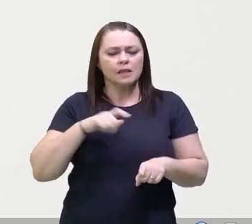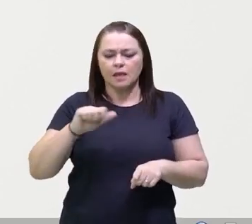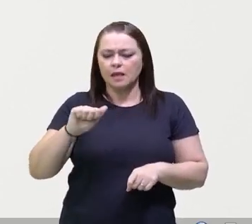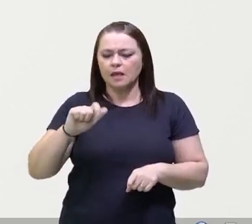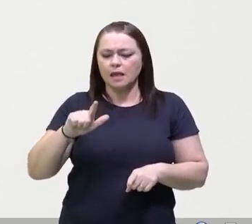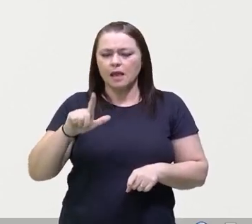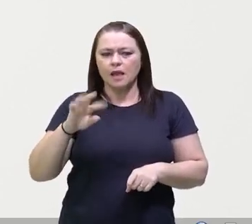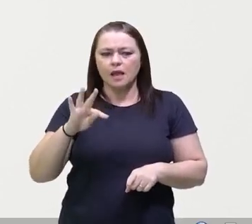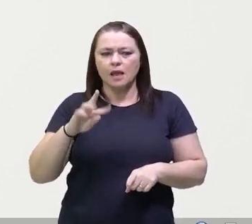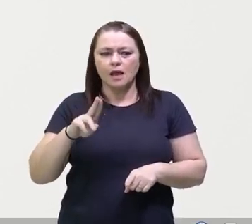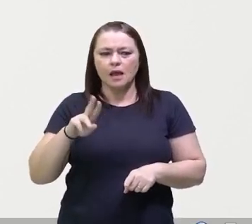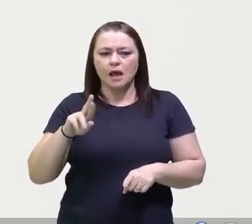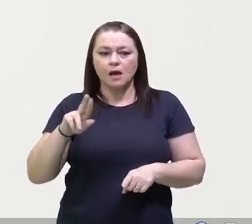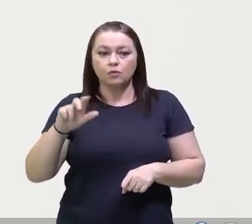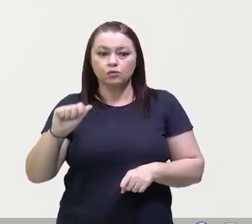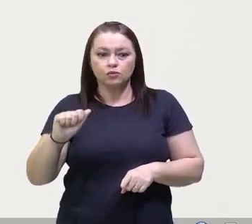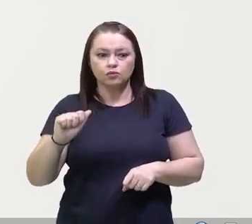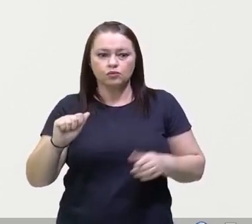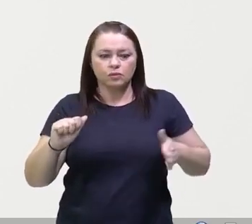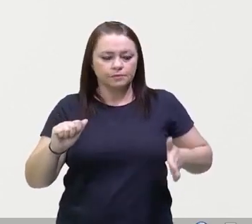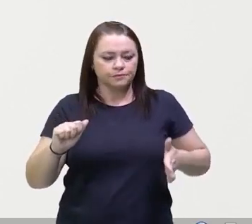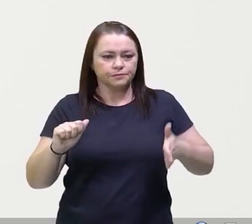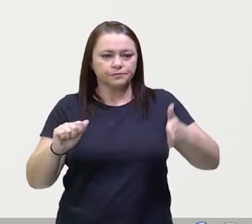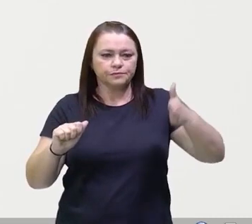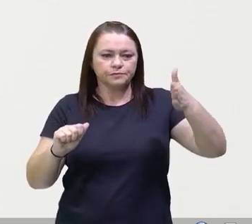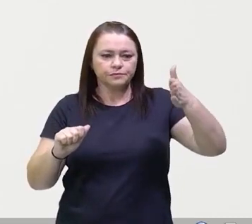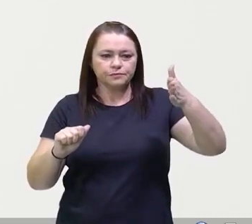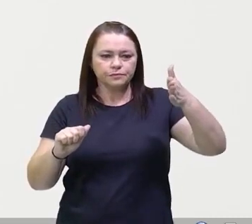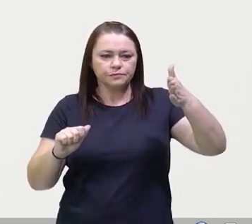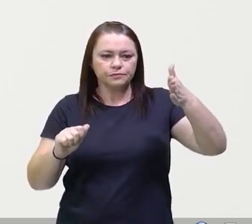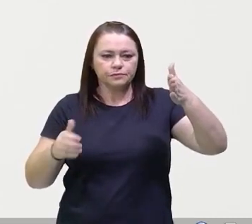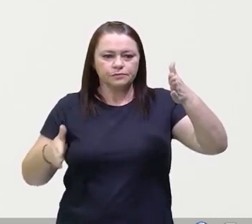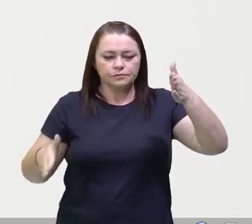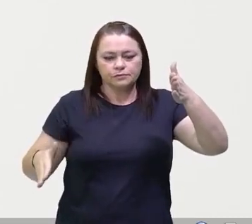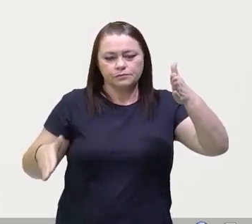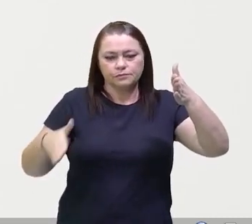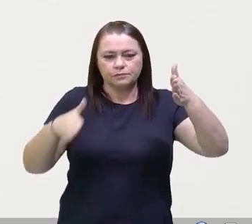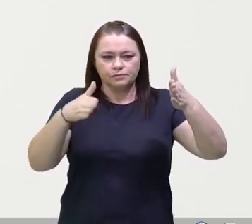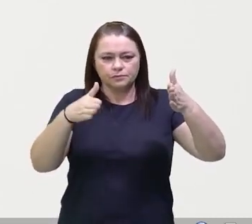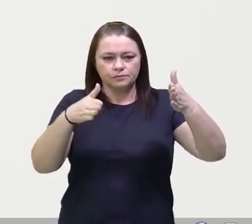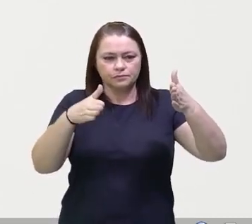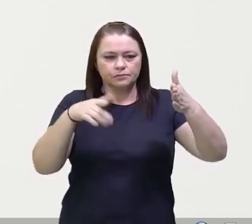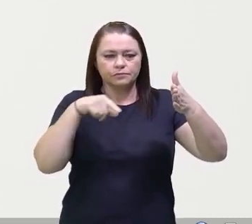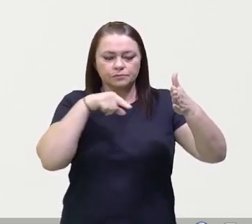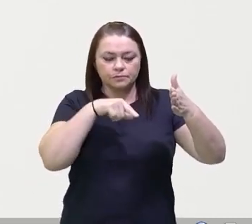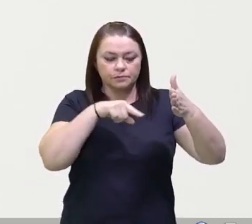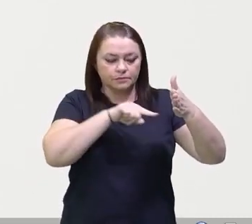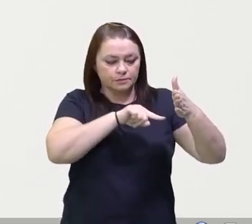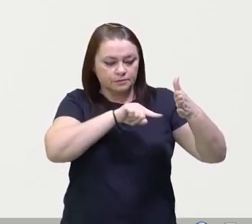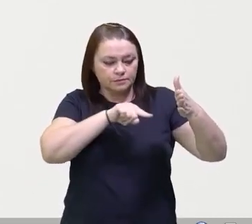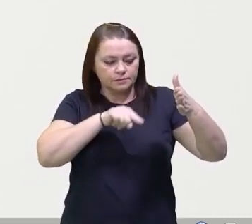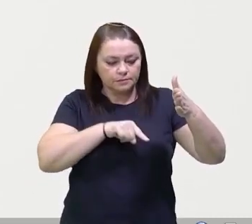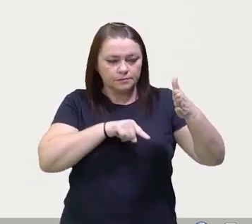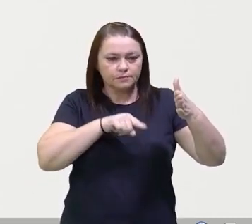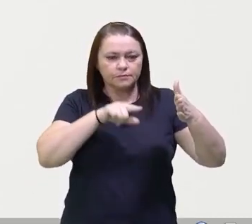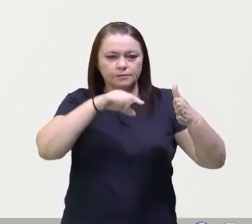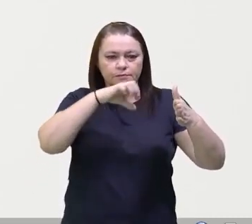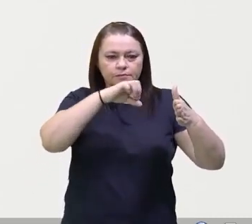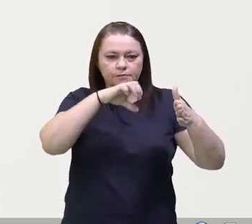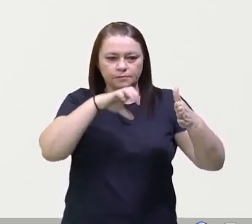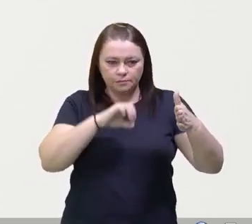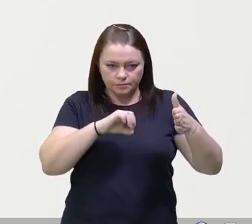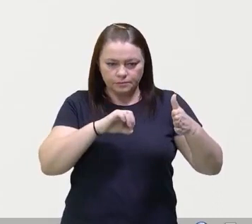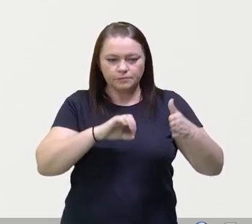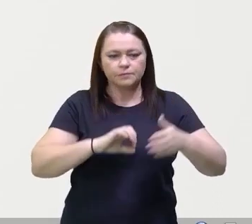pegar uma reta aqui, ó, formando um ângulo de 90 graus, essa reta aqui é chamado de